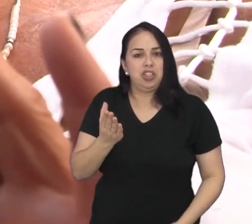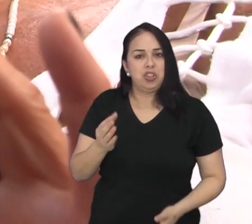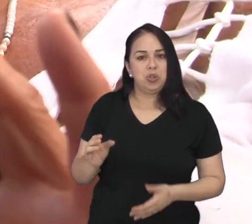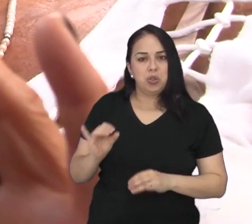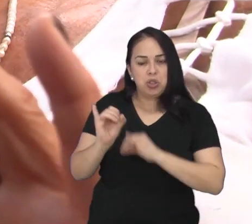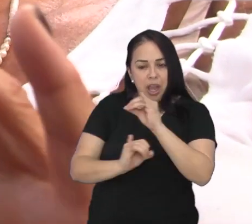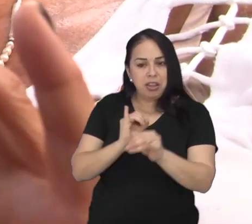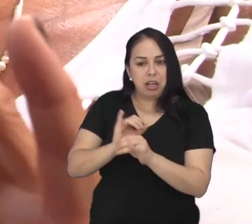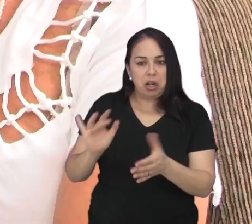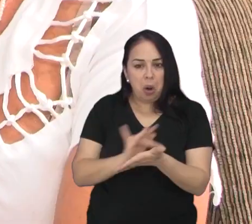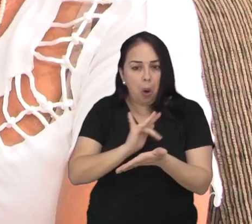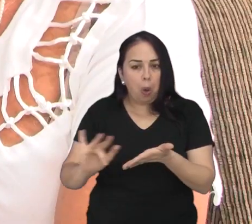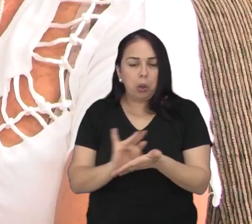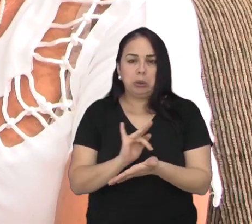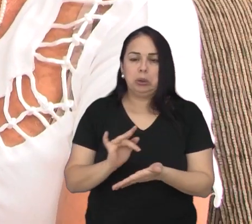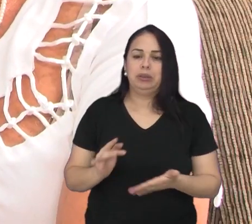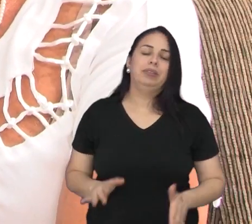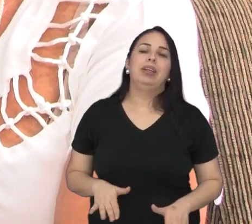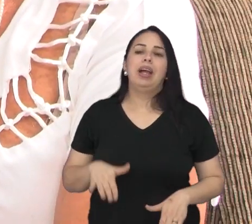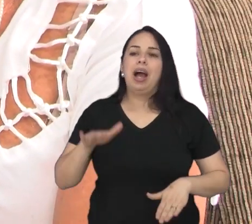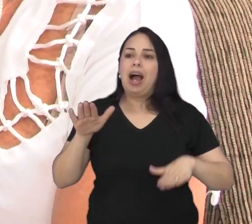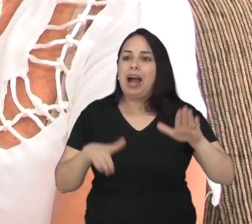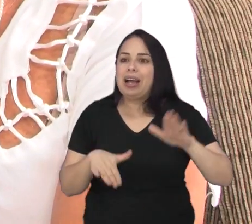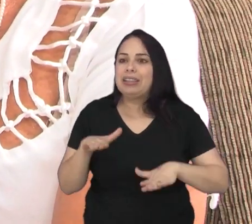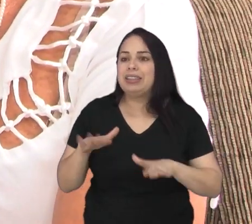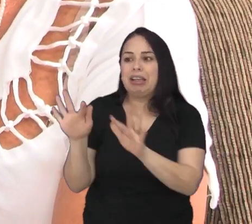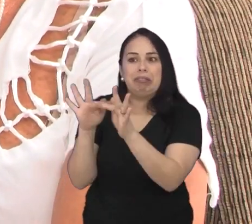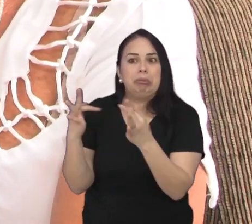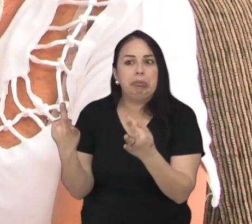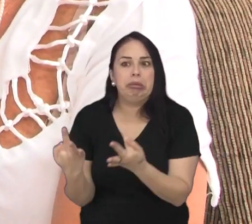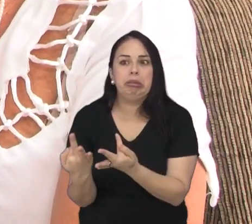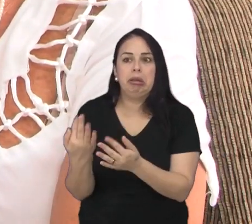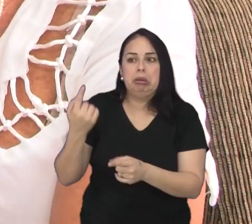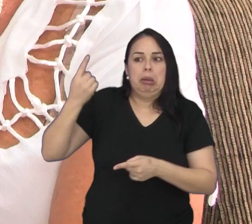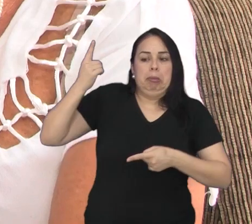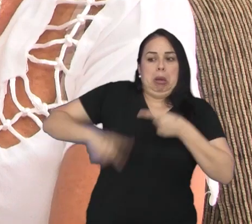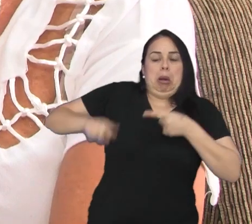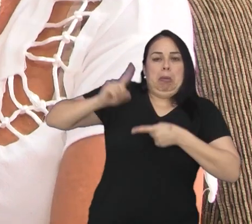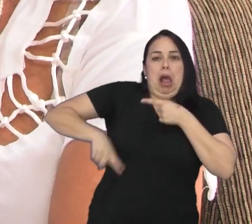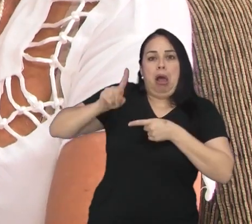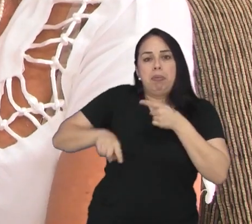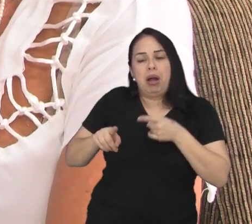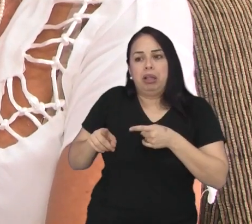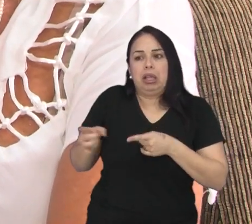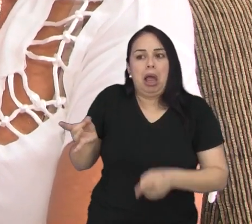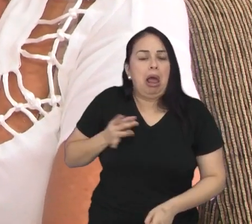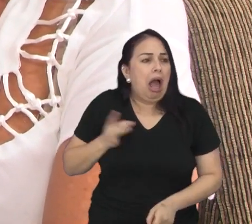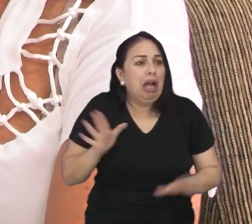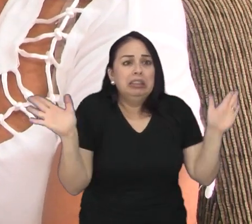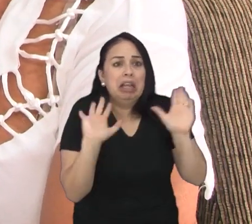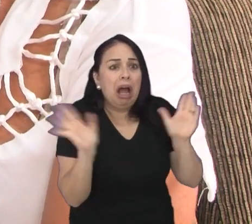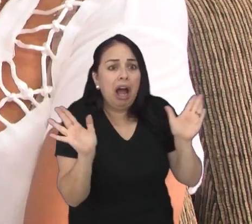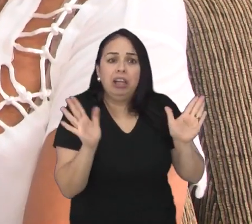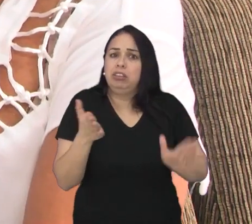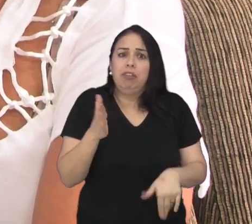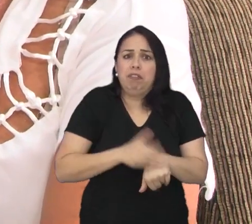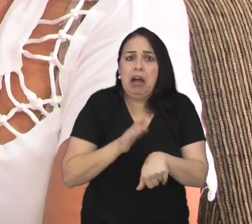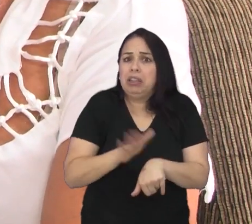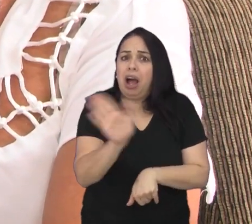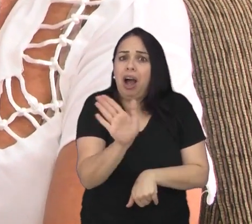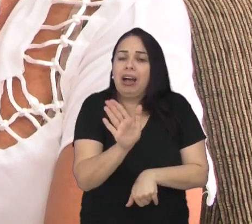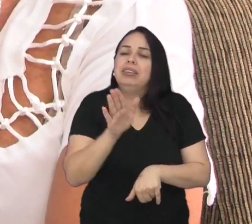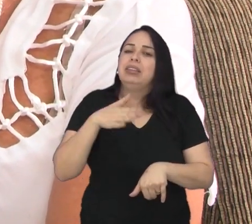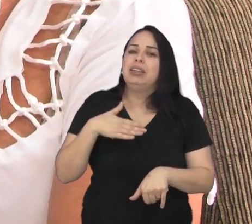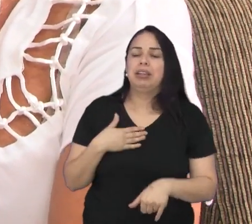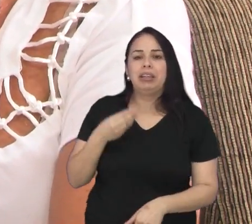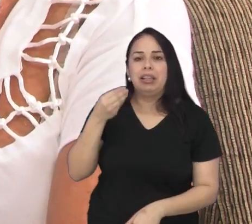usar a tecnologia. Às vezes a pessoa é cerceada, a família também amedronta. Não faz isso, não